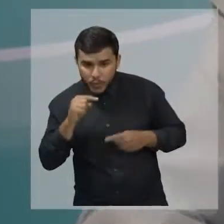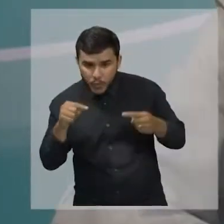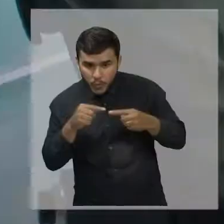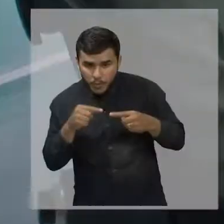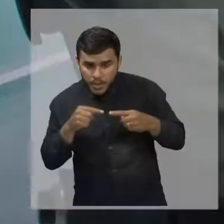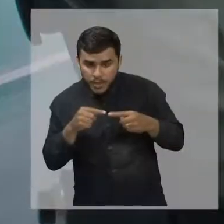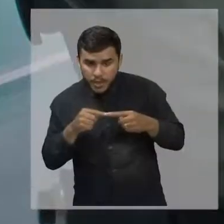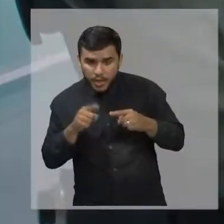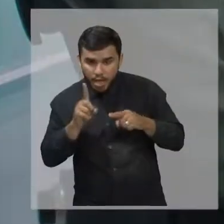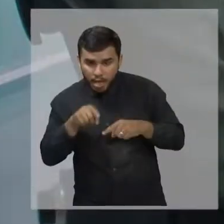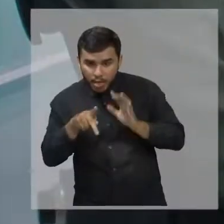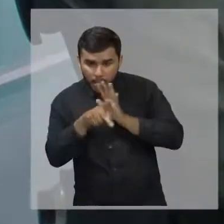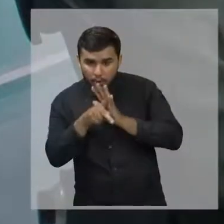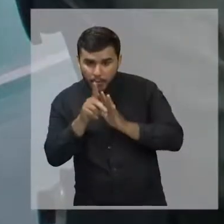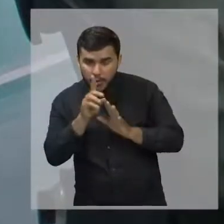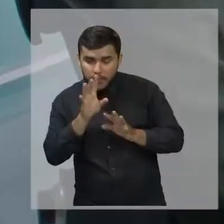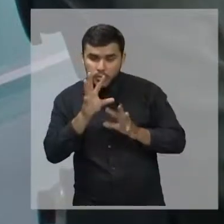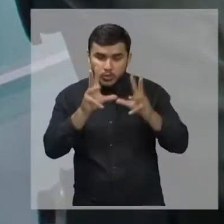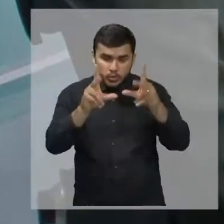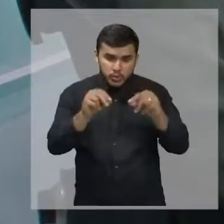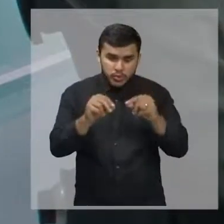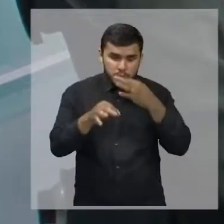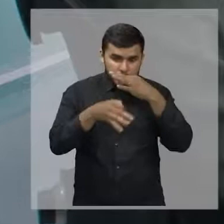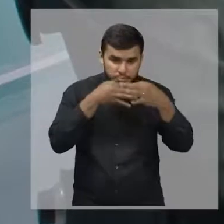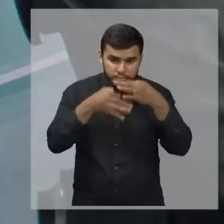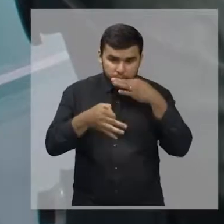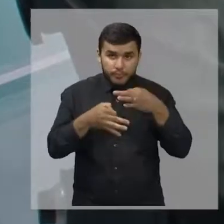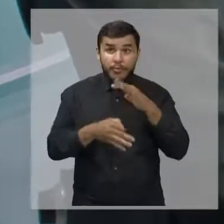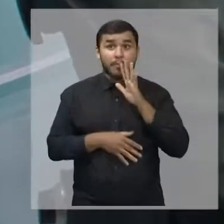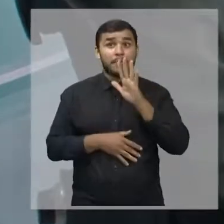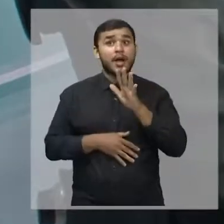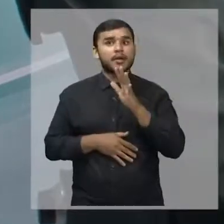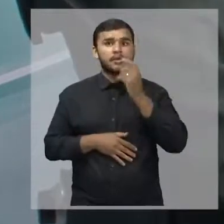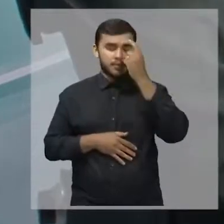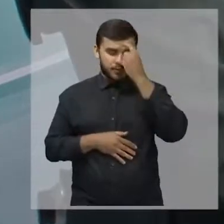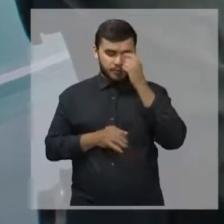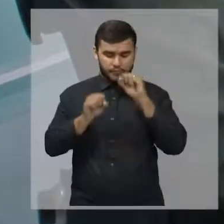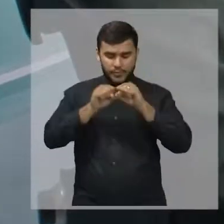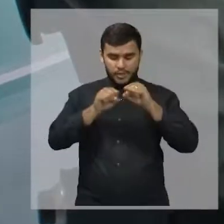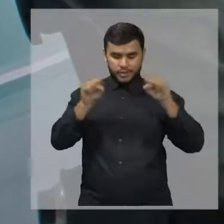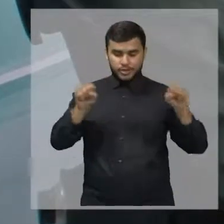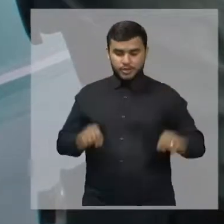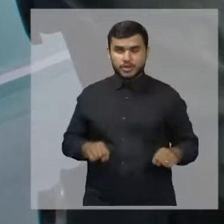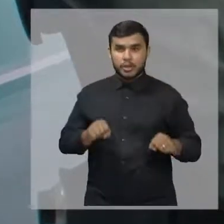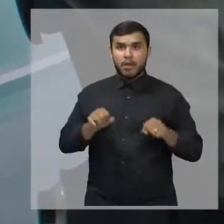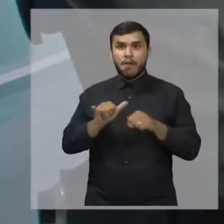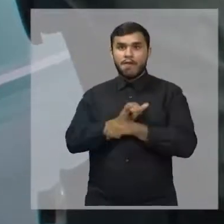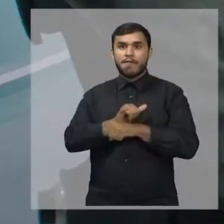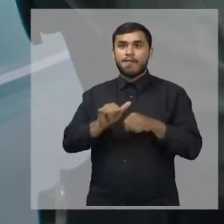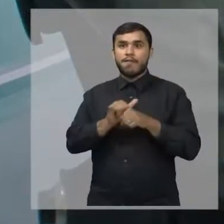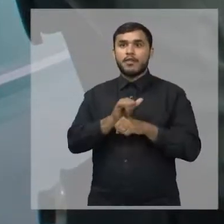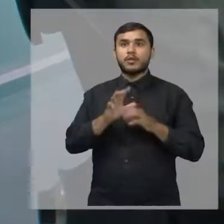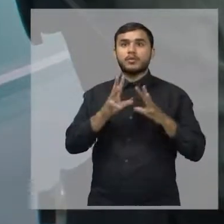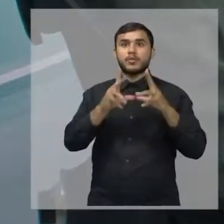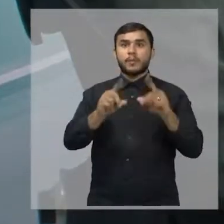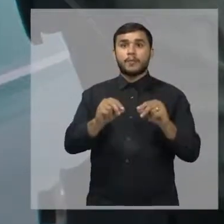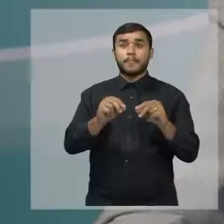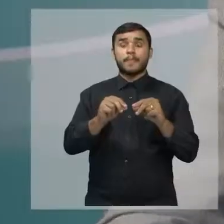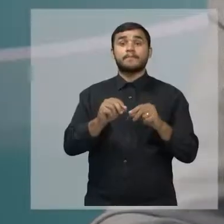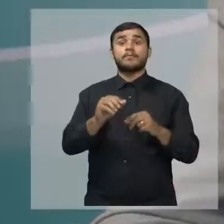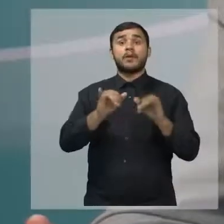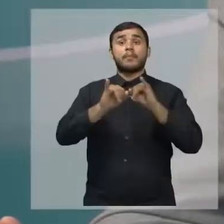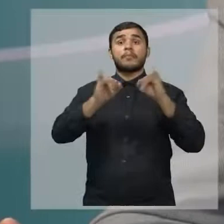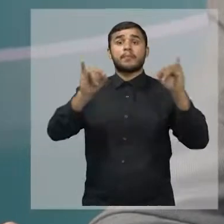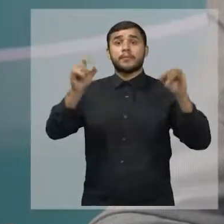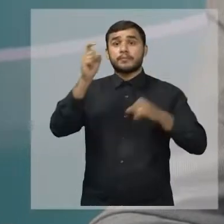tem robôs mandando mensagem, fake news. Eu não queria falar disso, mas eu nunca vi um ministro